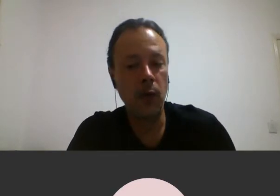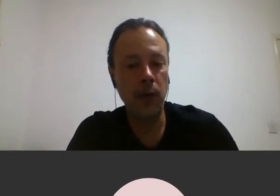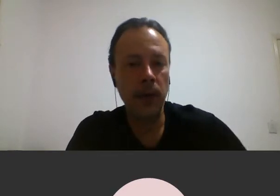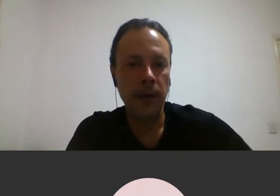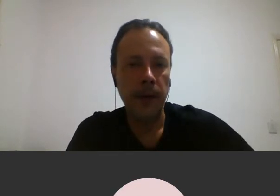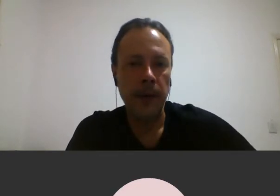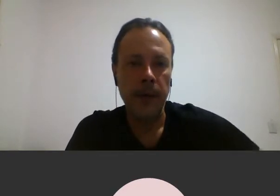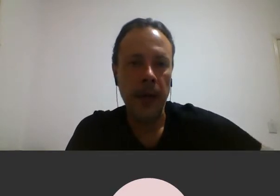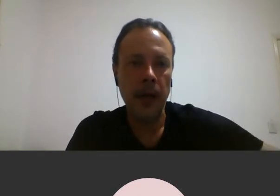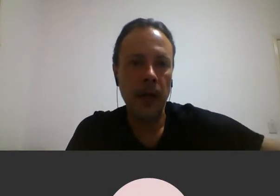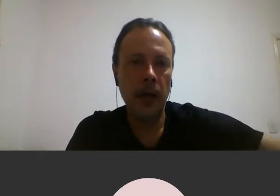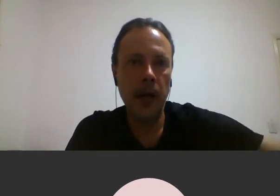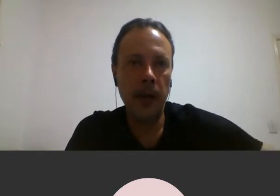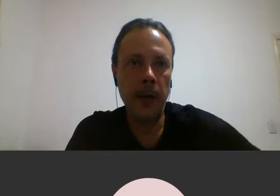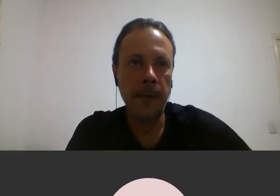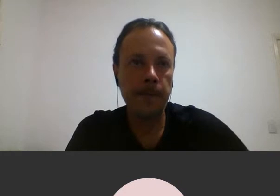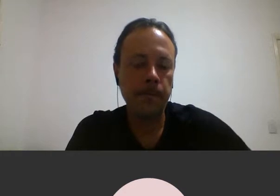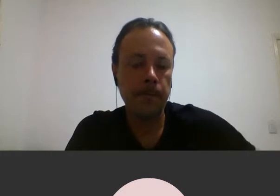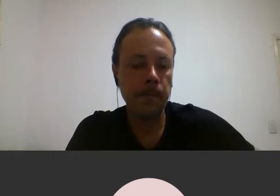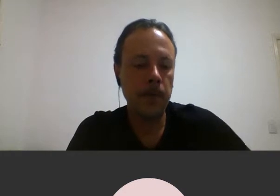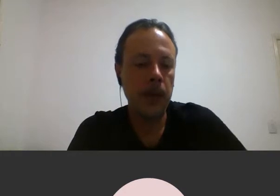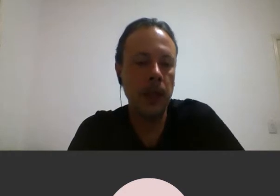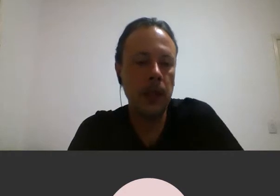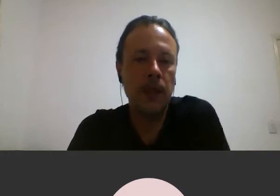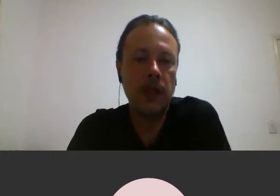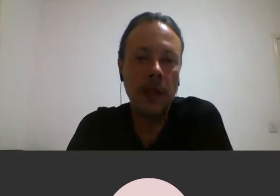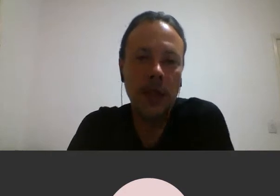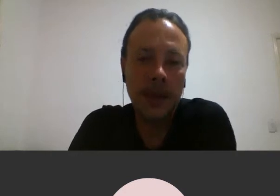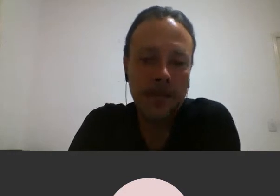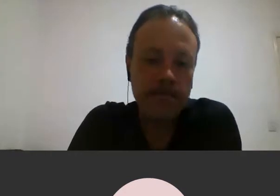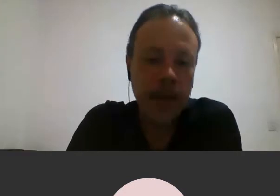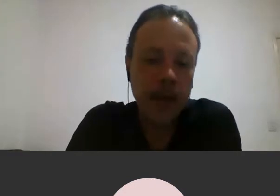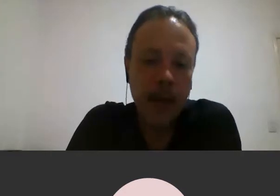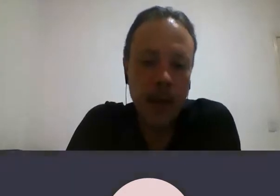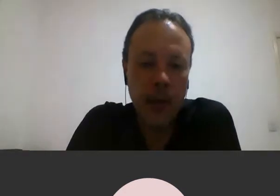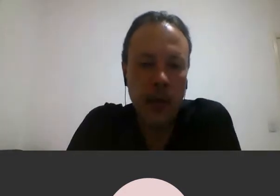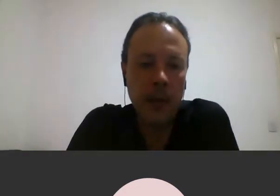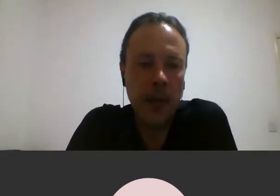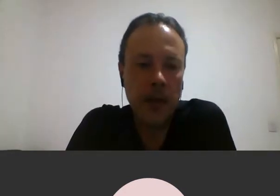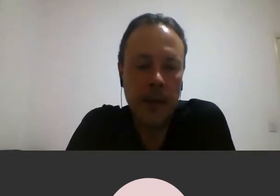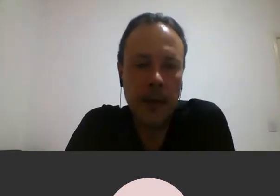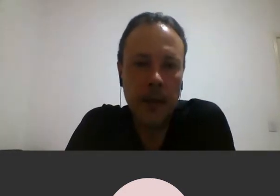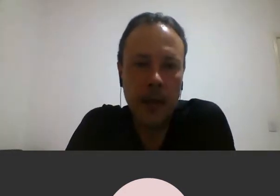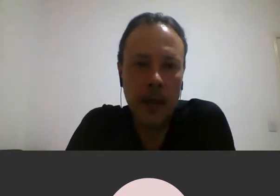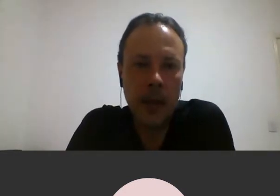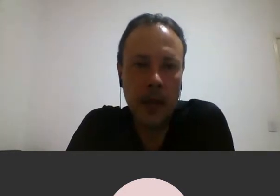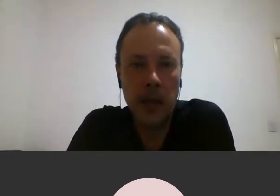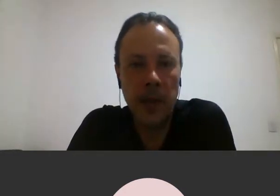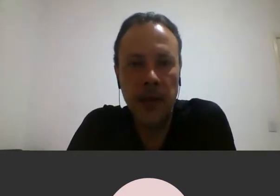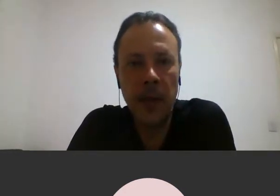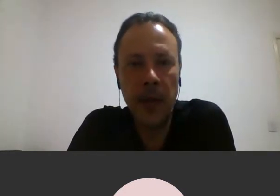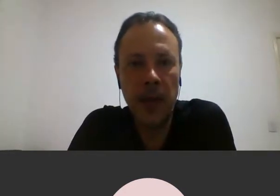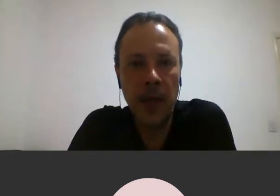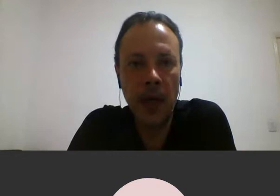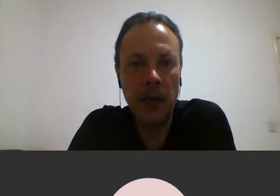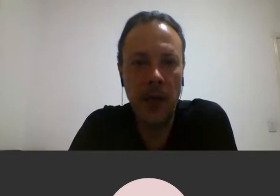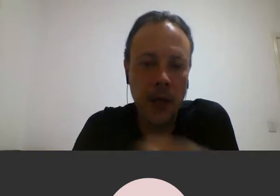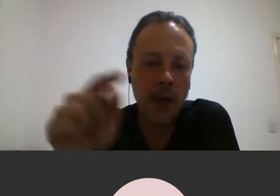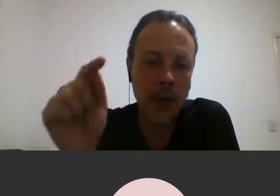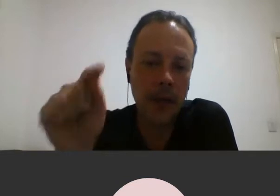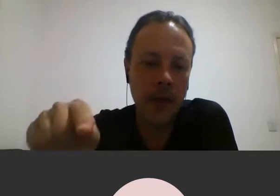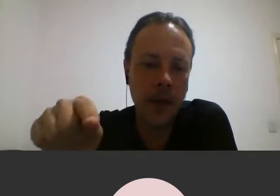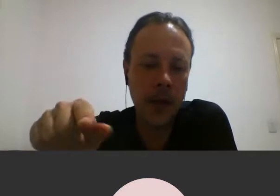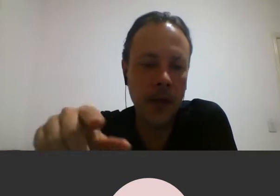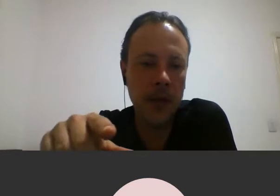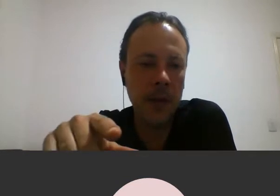Que faltou aí a chave estrangeira, tá? Mas a gente chama de ferramentas case,